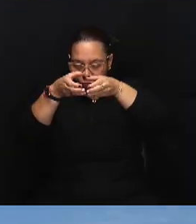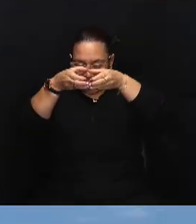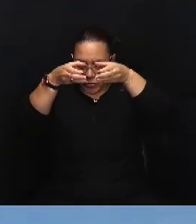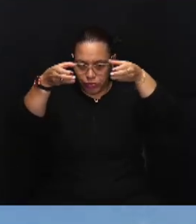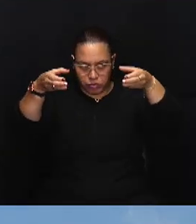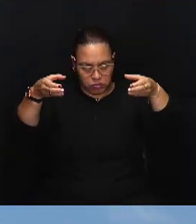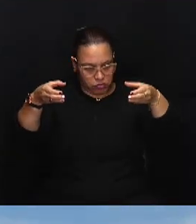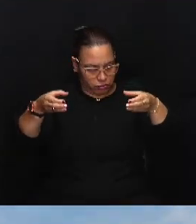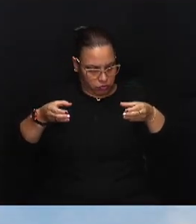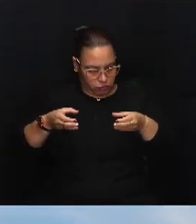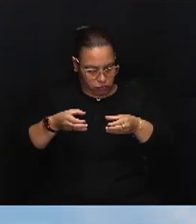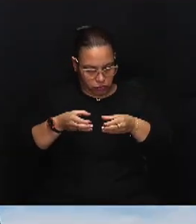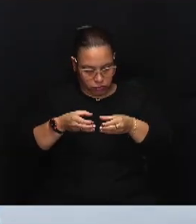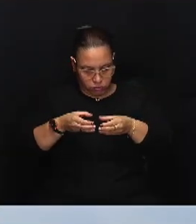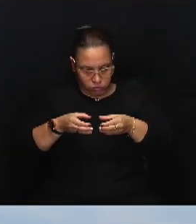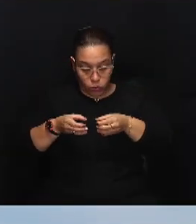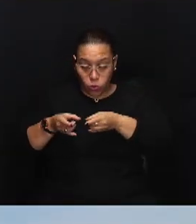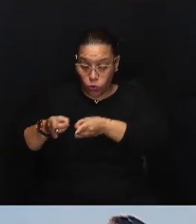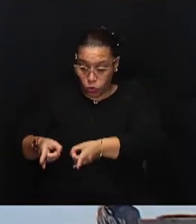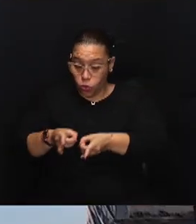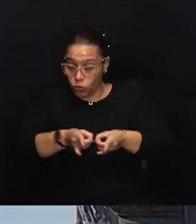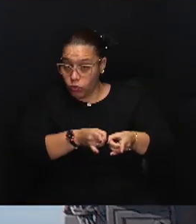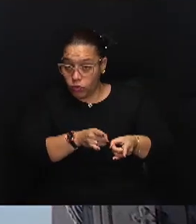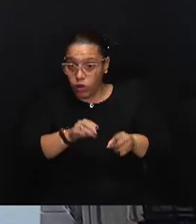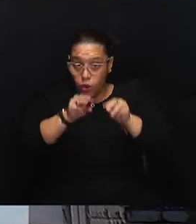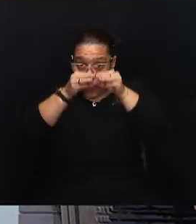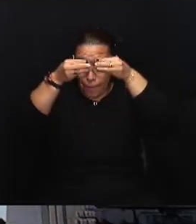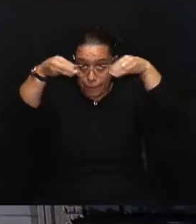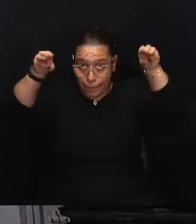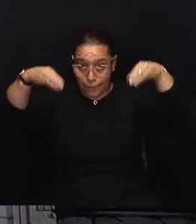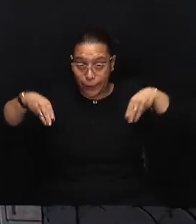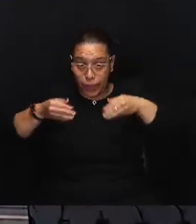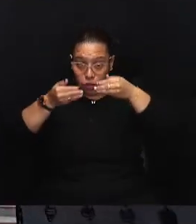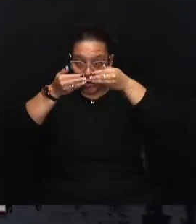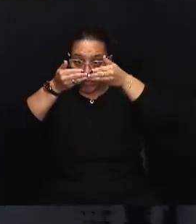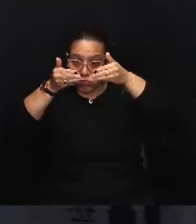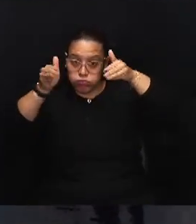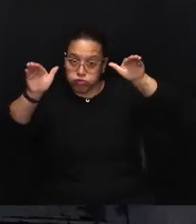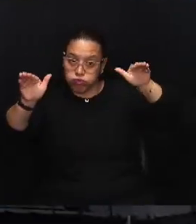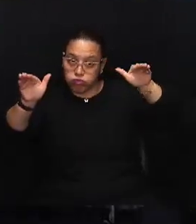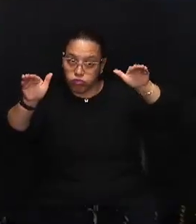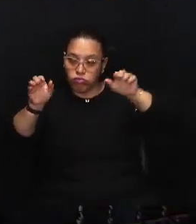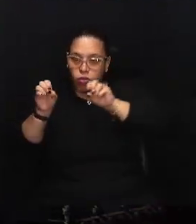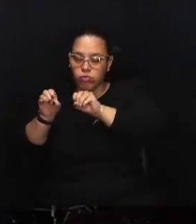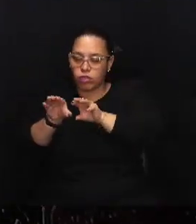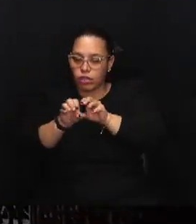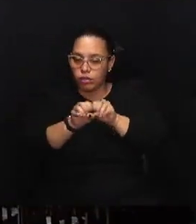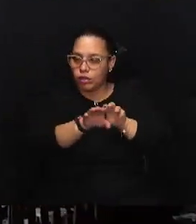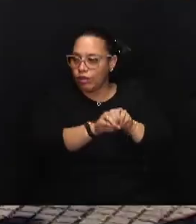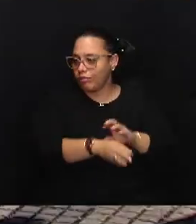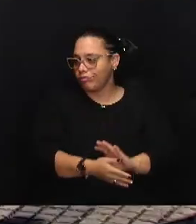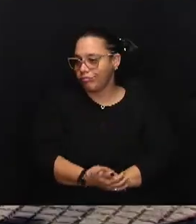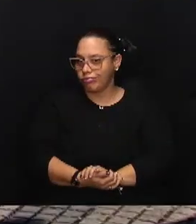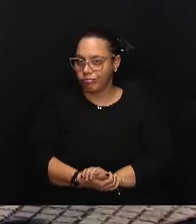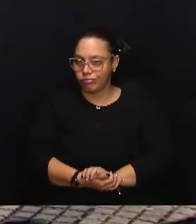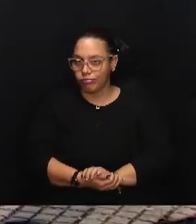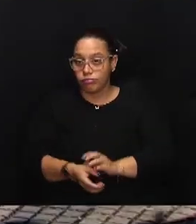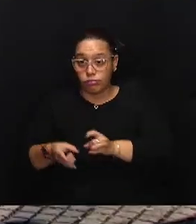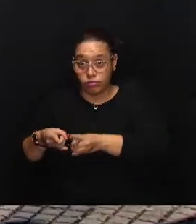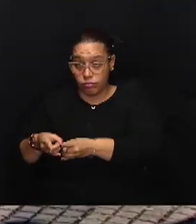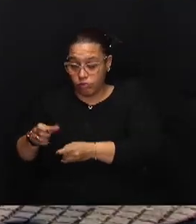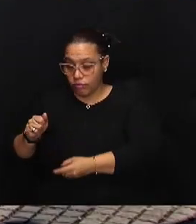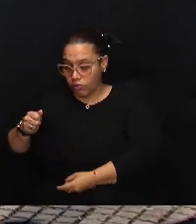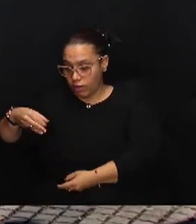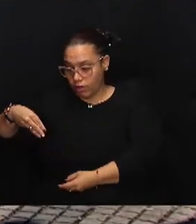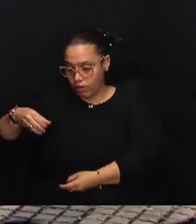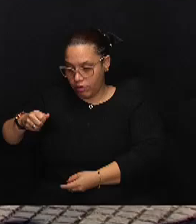que todo cemitério é um museu a céu aberto, ou então todo cemitério é uma sala de aula. Que a gente for no cemitério dos Amarais, a gente vai